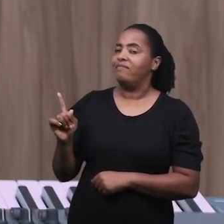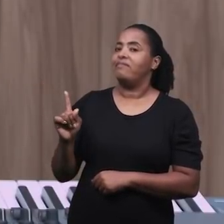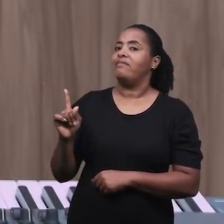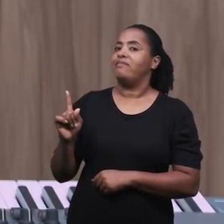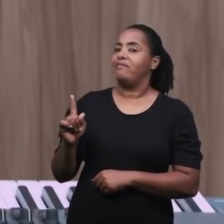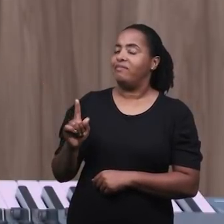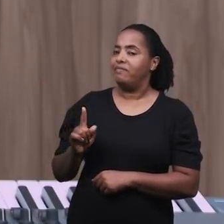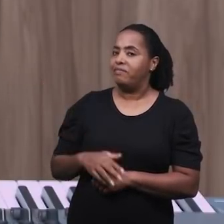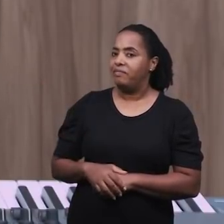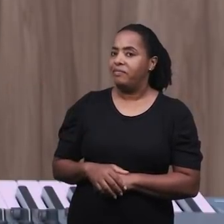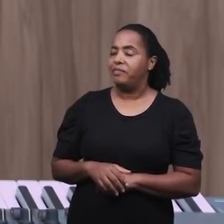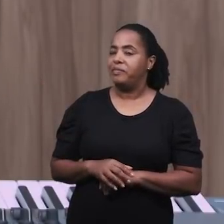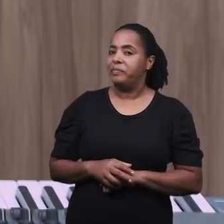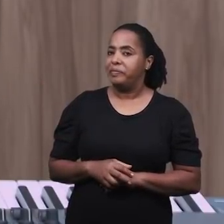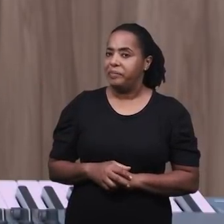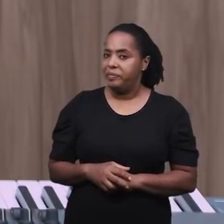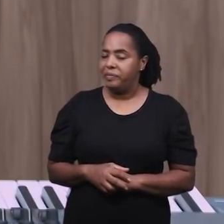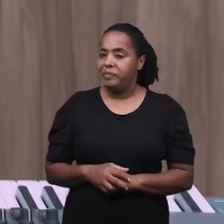E aí Lá.